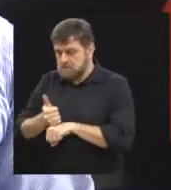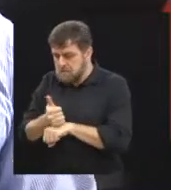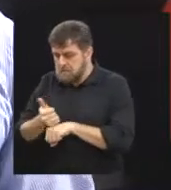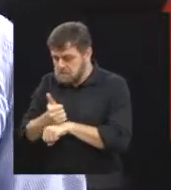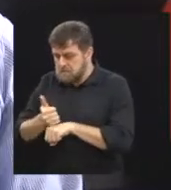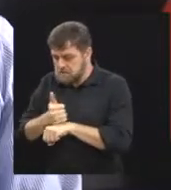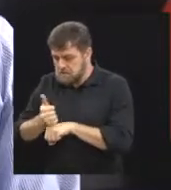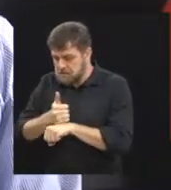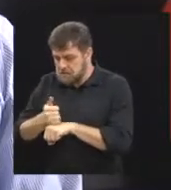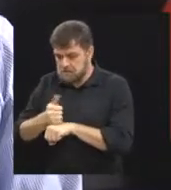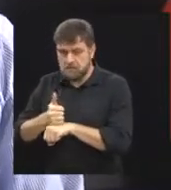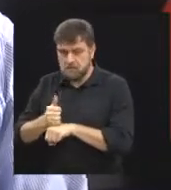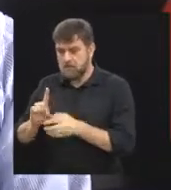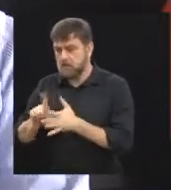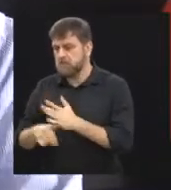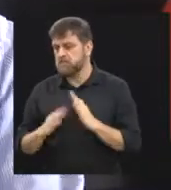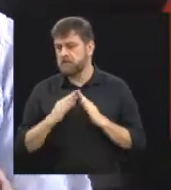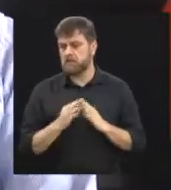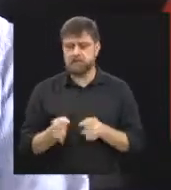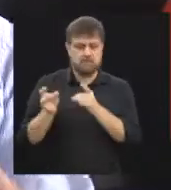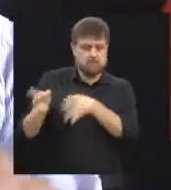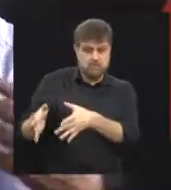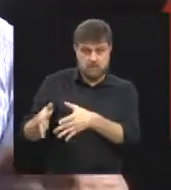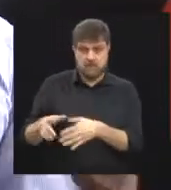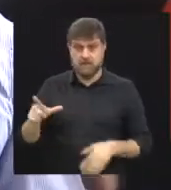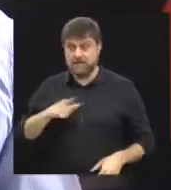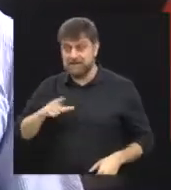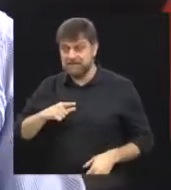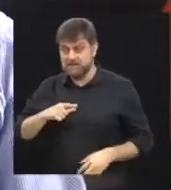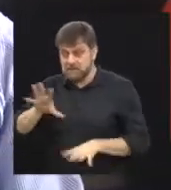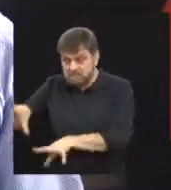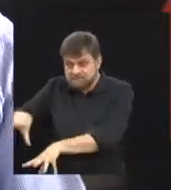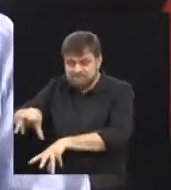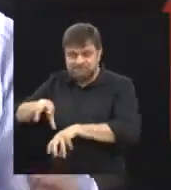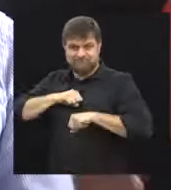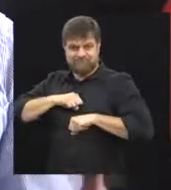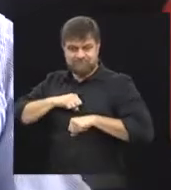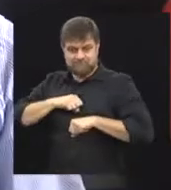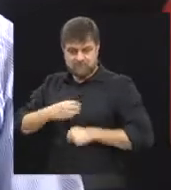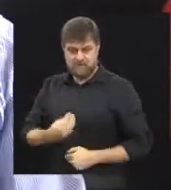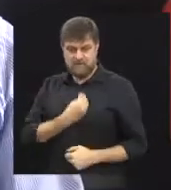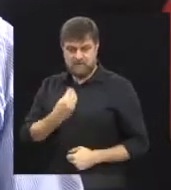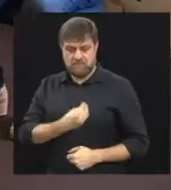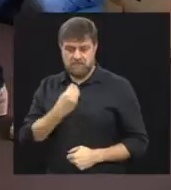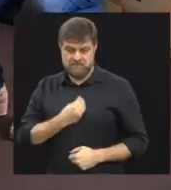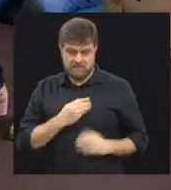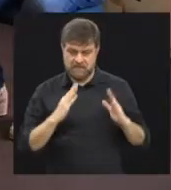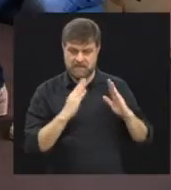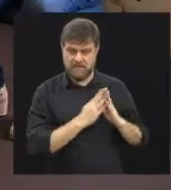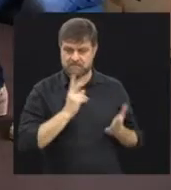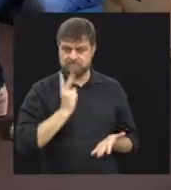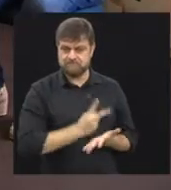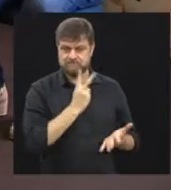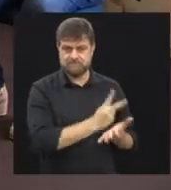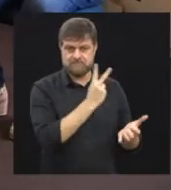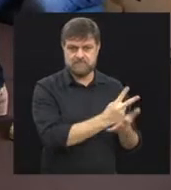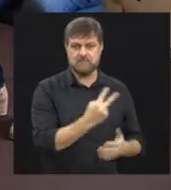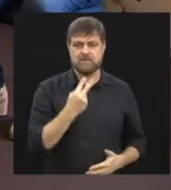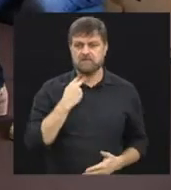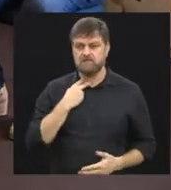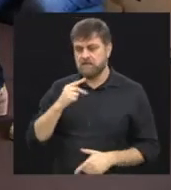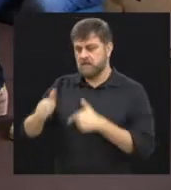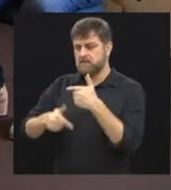técnico e ir para casa, né? Você leva todo esse processo em casa, para a sua residência. Você não tem como, acabou